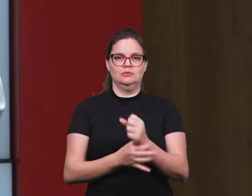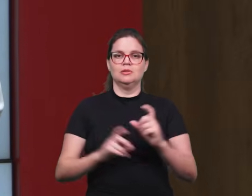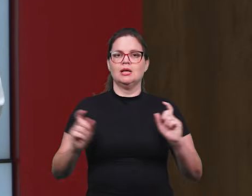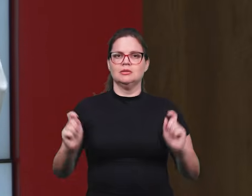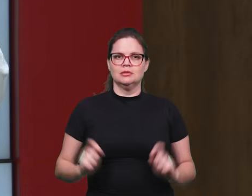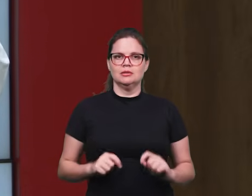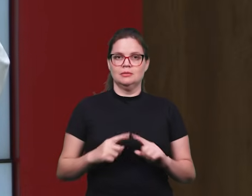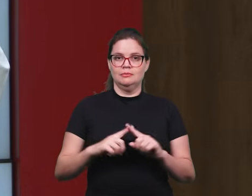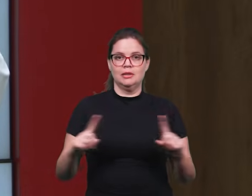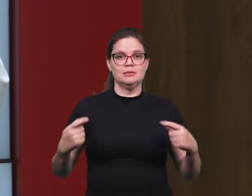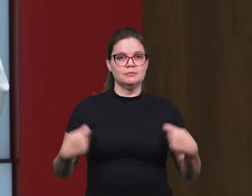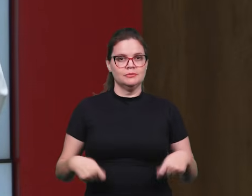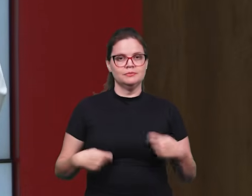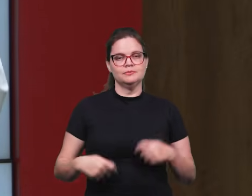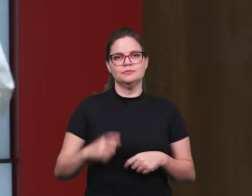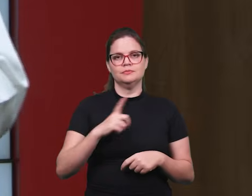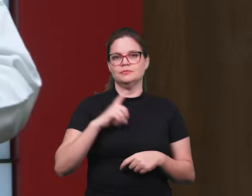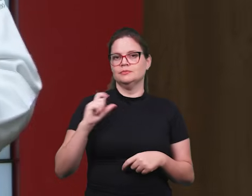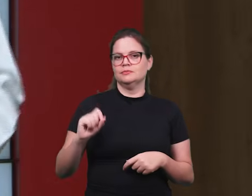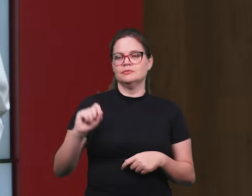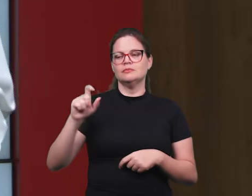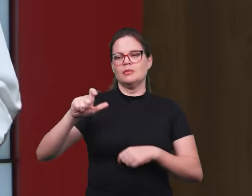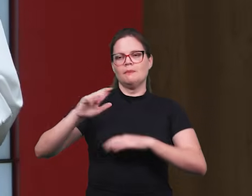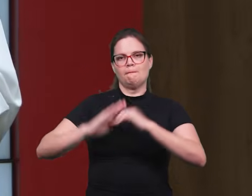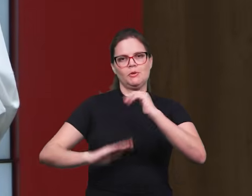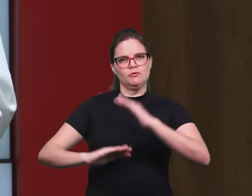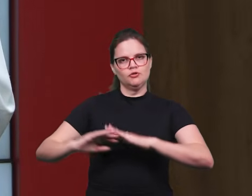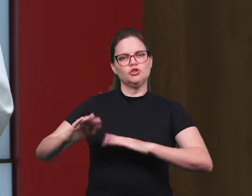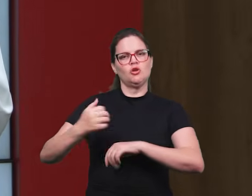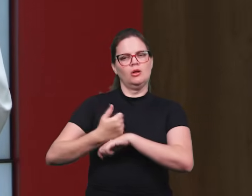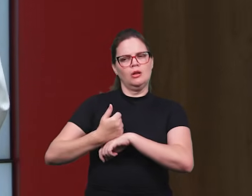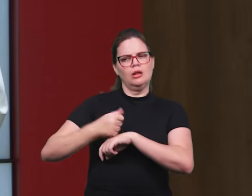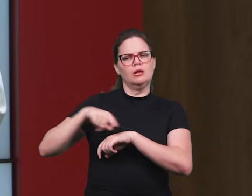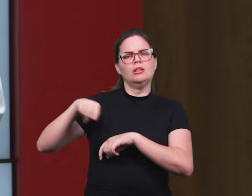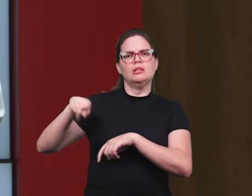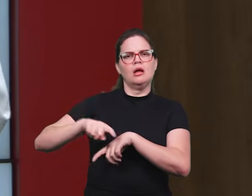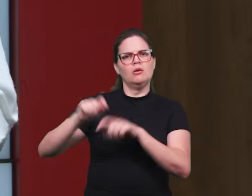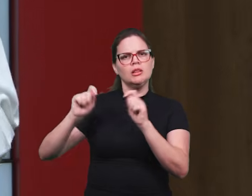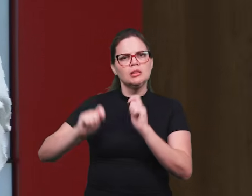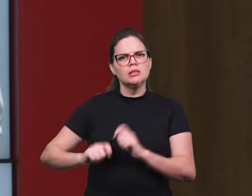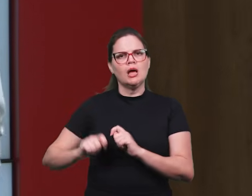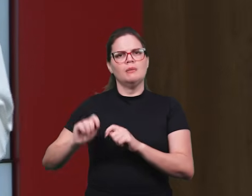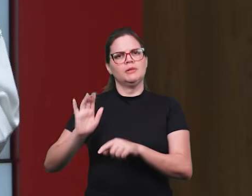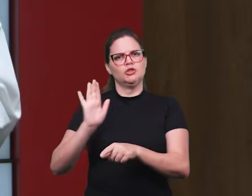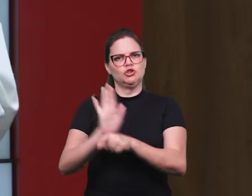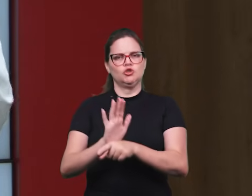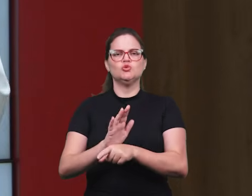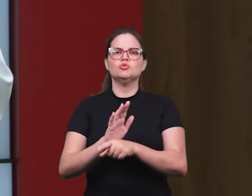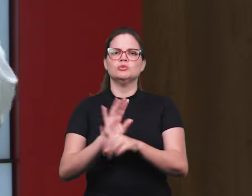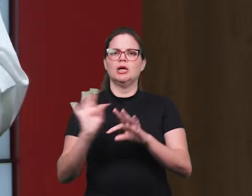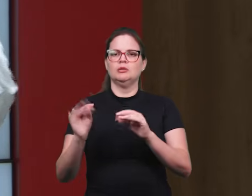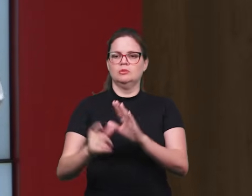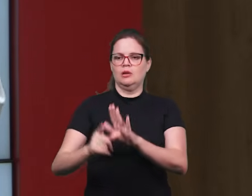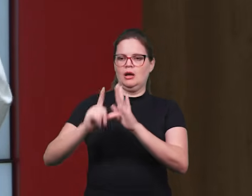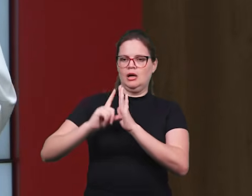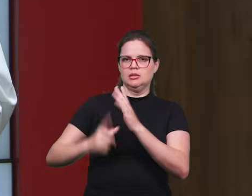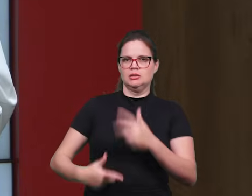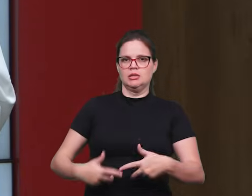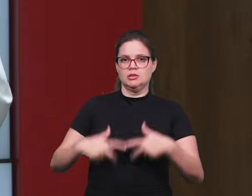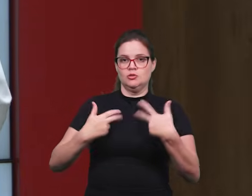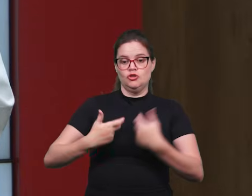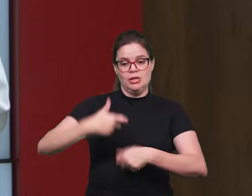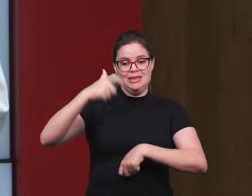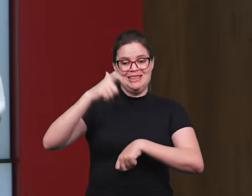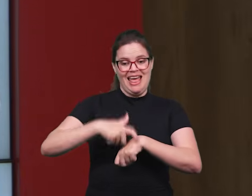você tenha um profissional anestesista que te acompanhe com segurança, no pré, no intra e